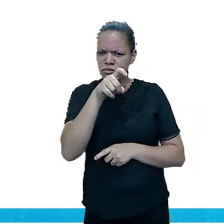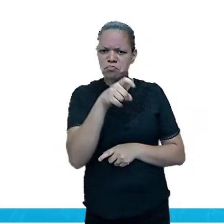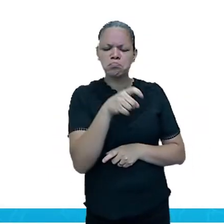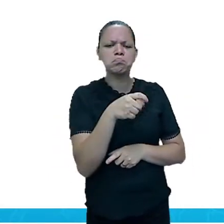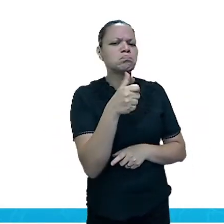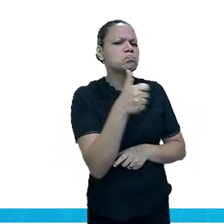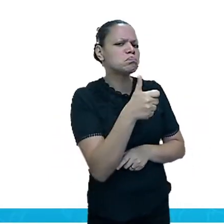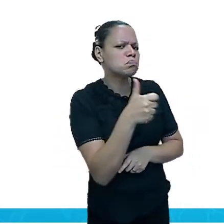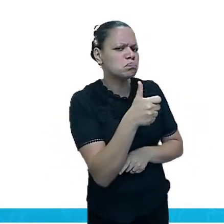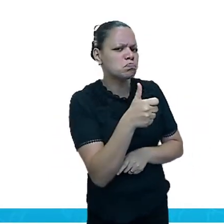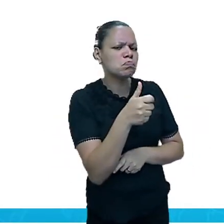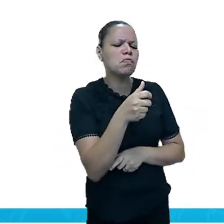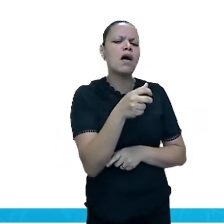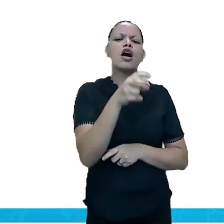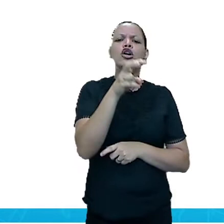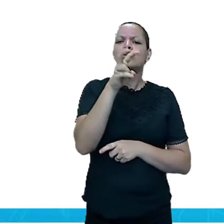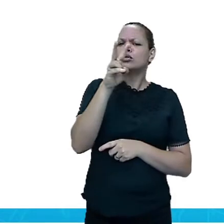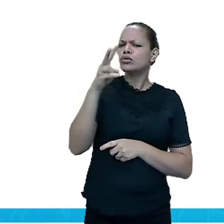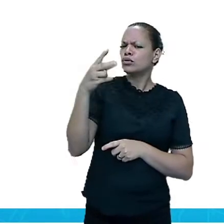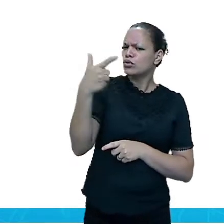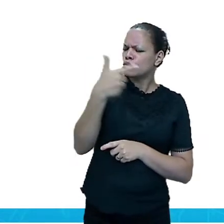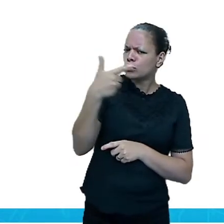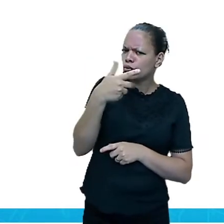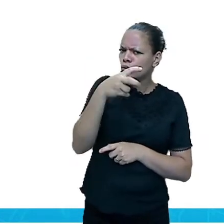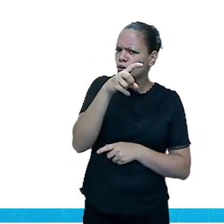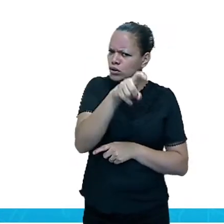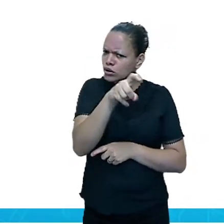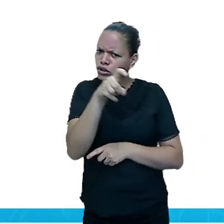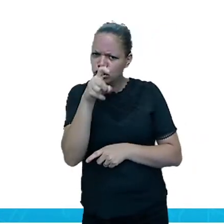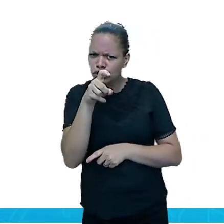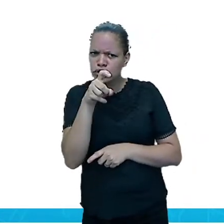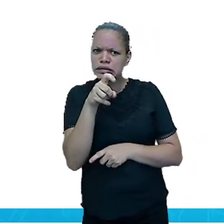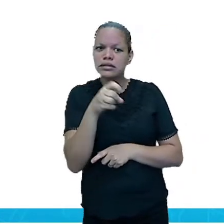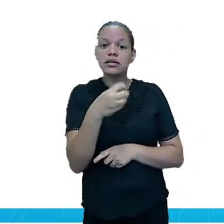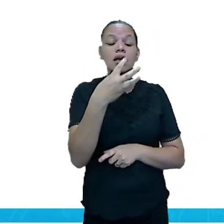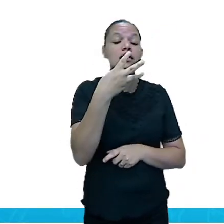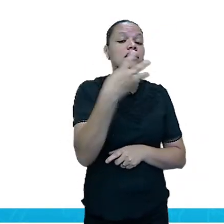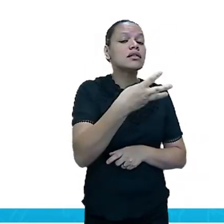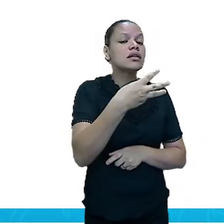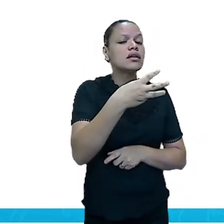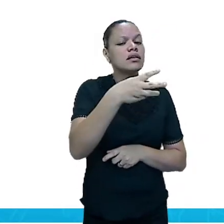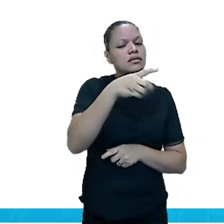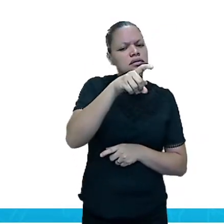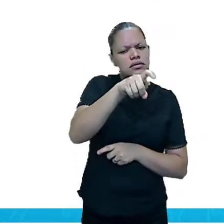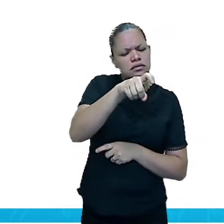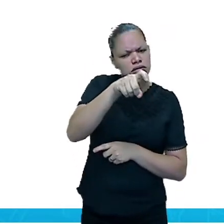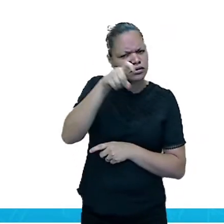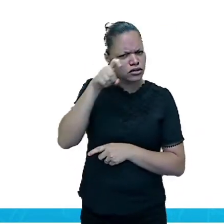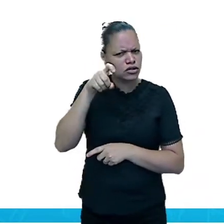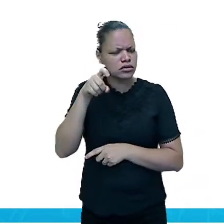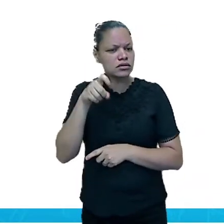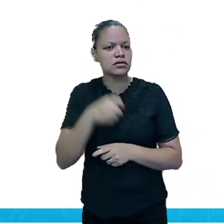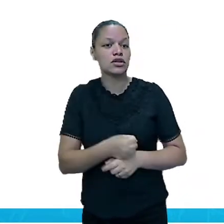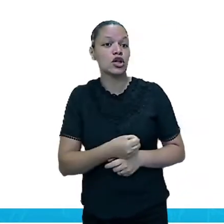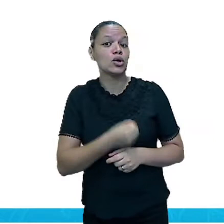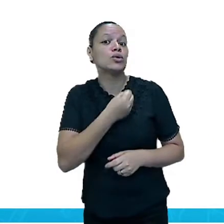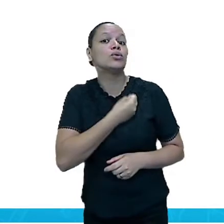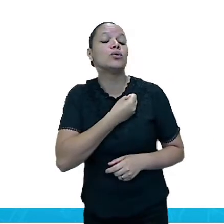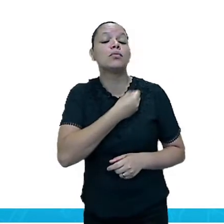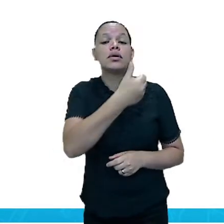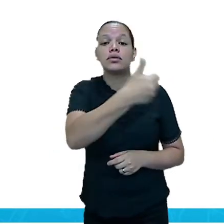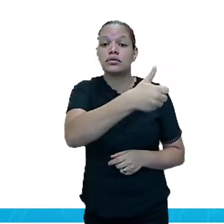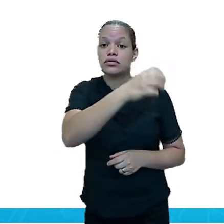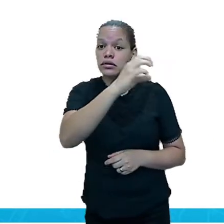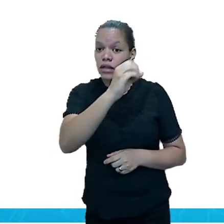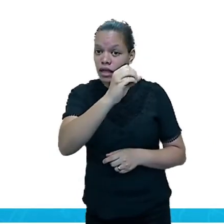número 10, 2 letras X é o 20 e 3 letras X é o número 30. Isso